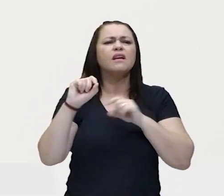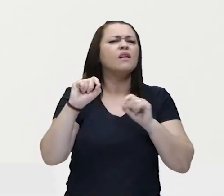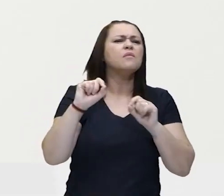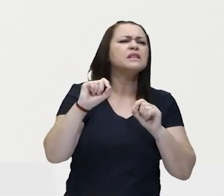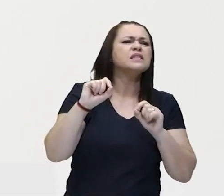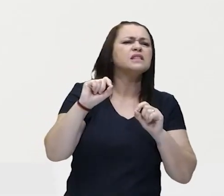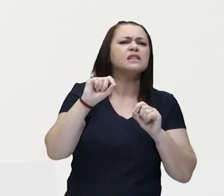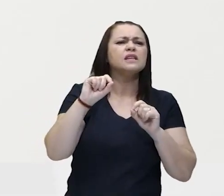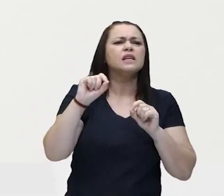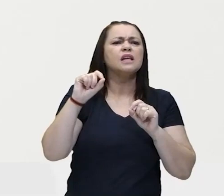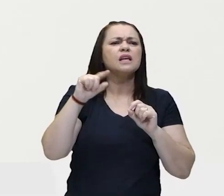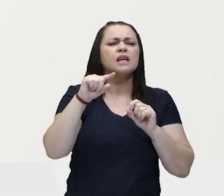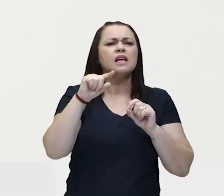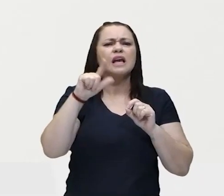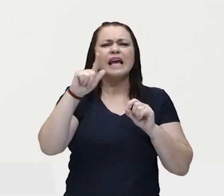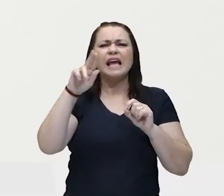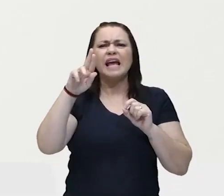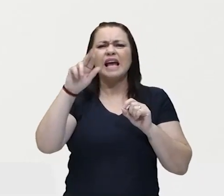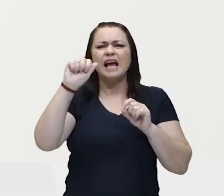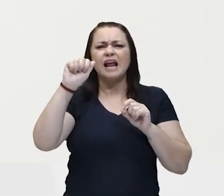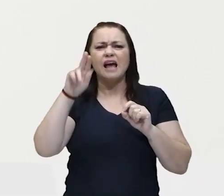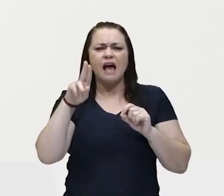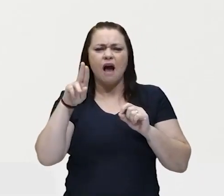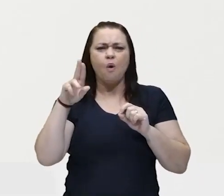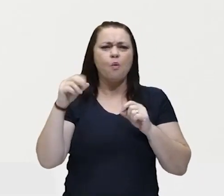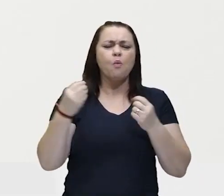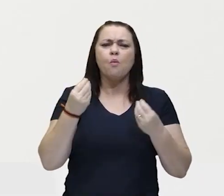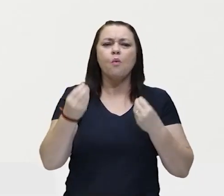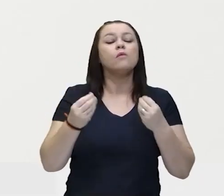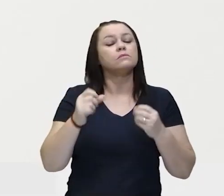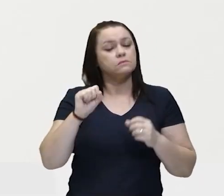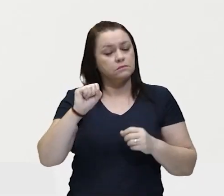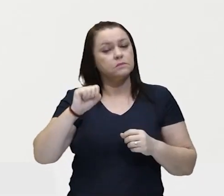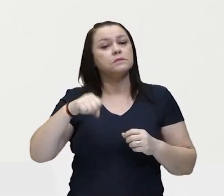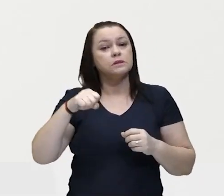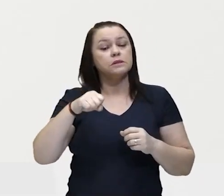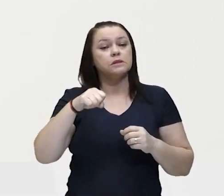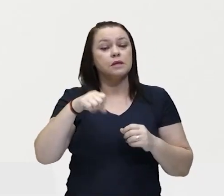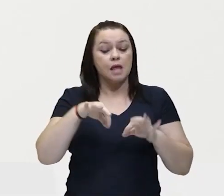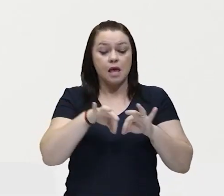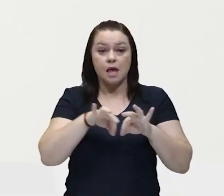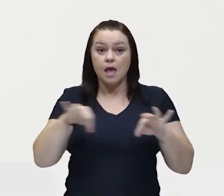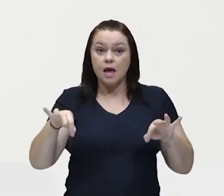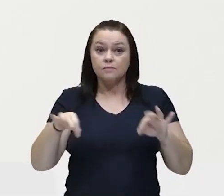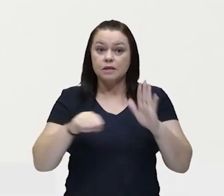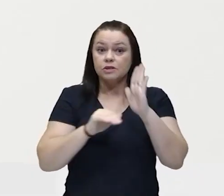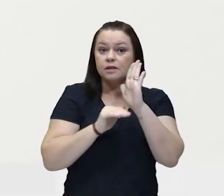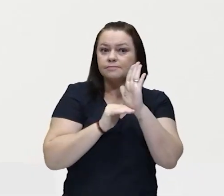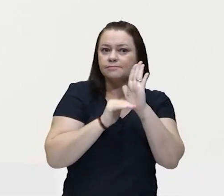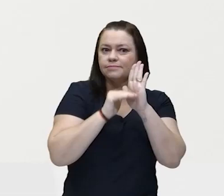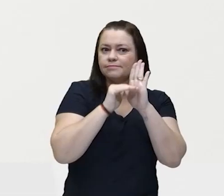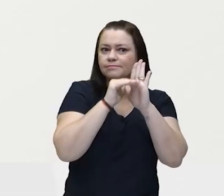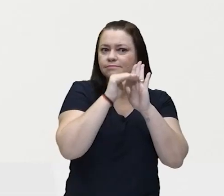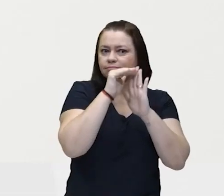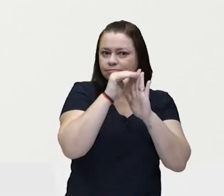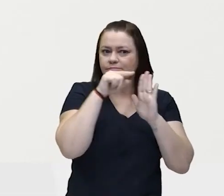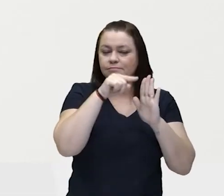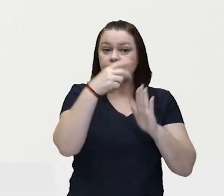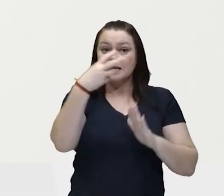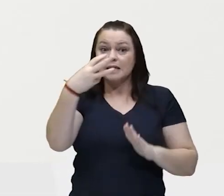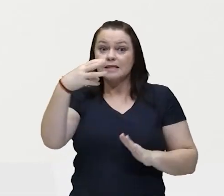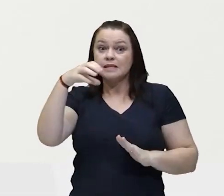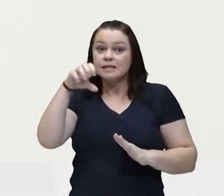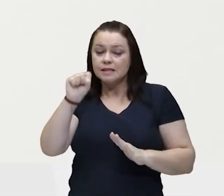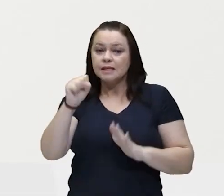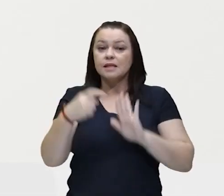Esse grau, esse Celsius, isso mesmo. Aí nós temos as medidas termométricas. Esse 38 está indicando